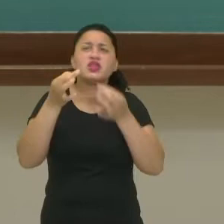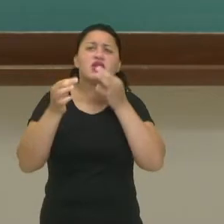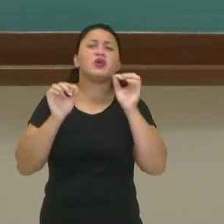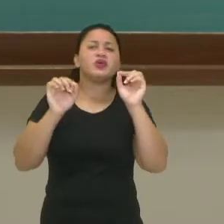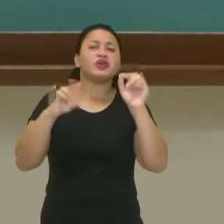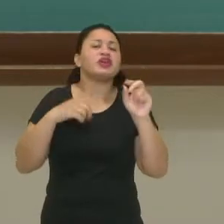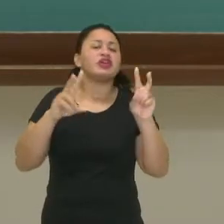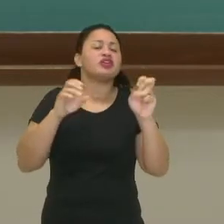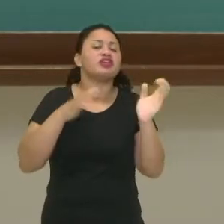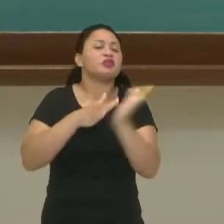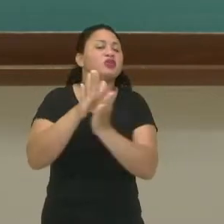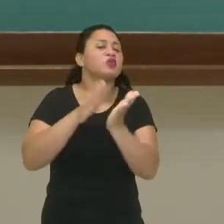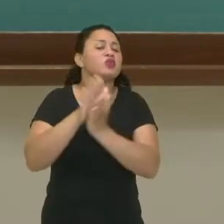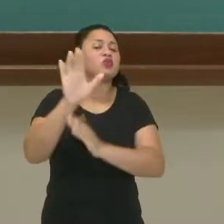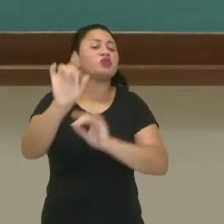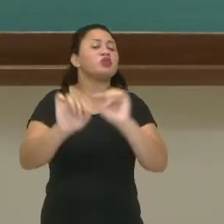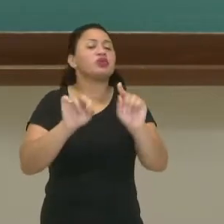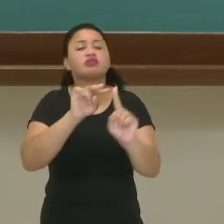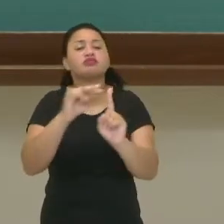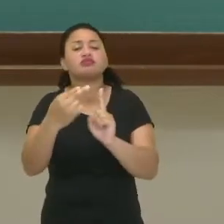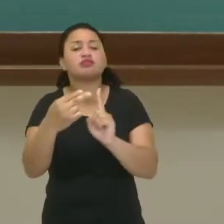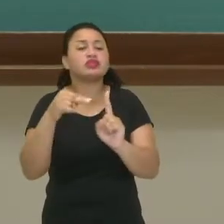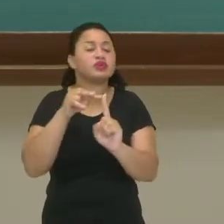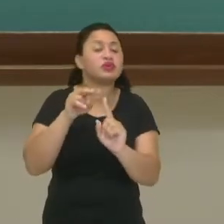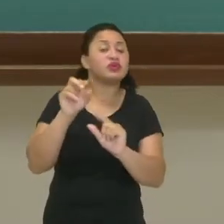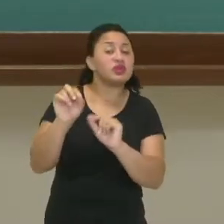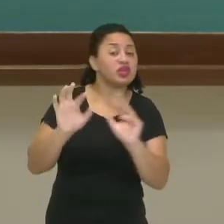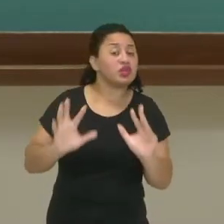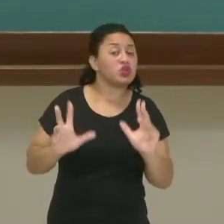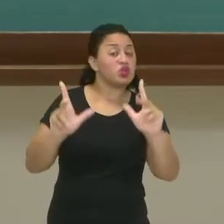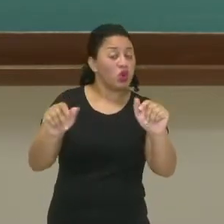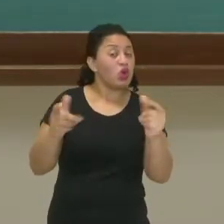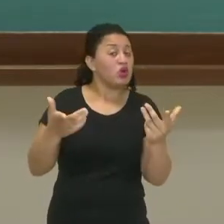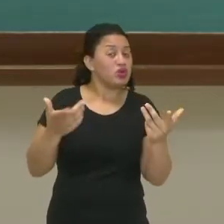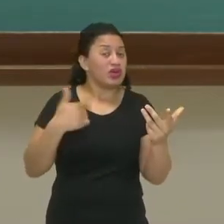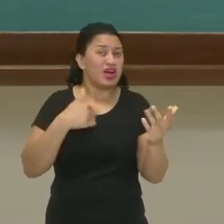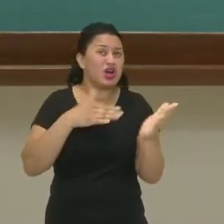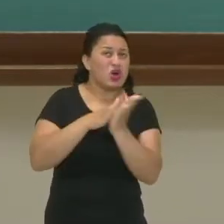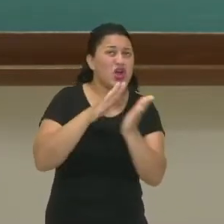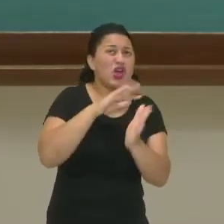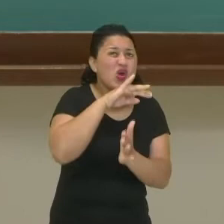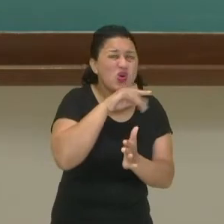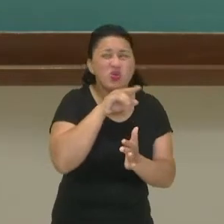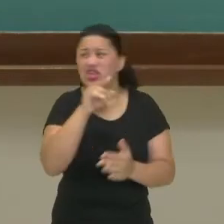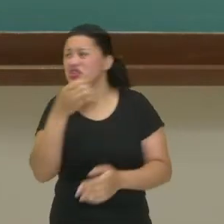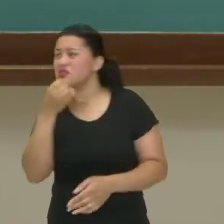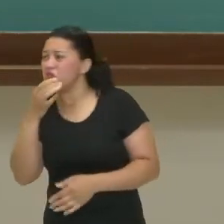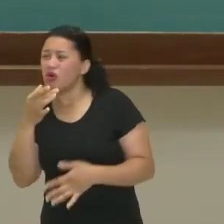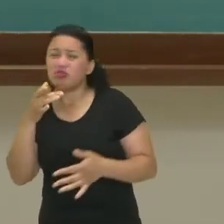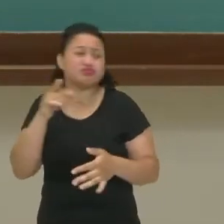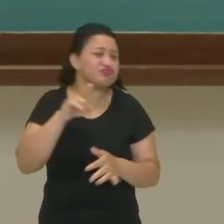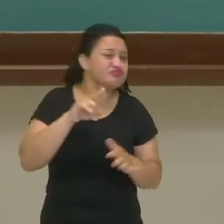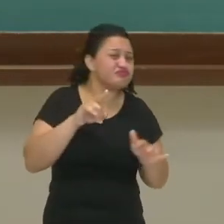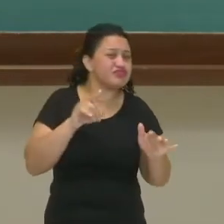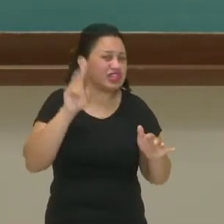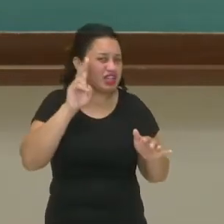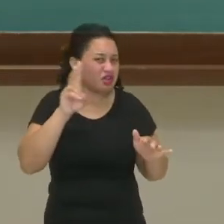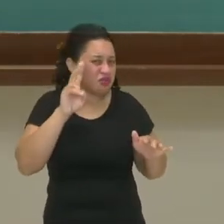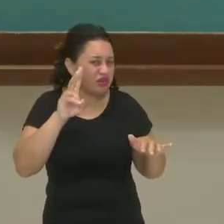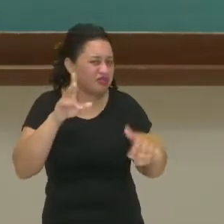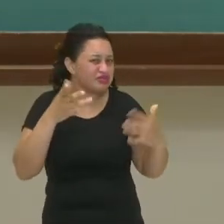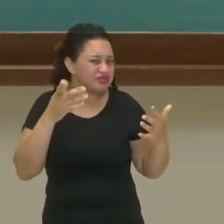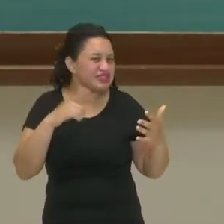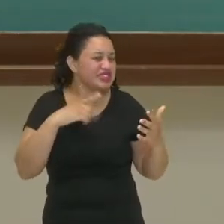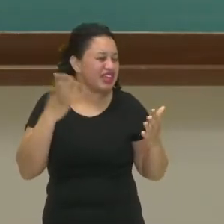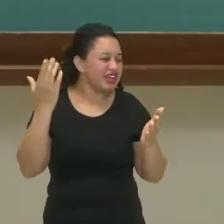Qual é o ponto de vista dele? É o ponto de vista que todo consumo é ruim, algum é bom, outro não. Lembrou? Está lá